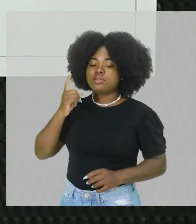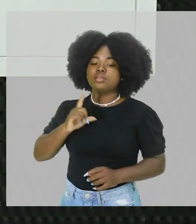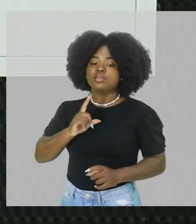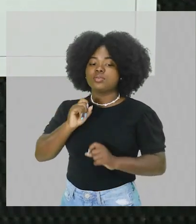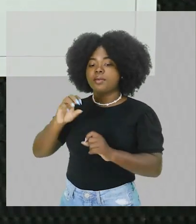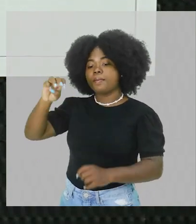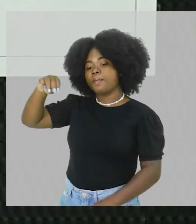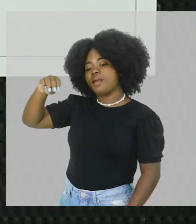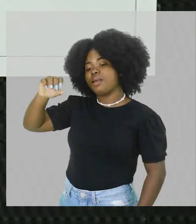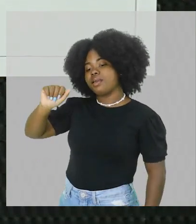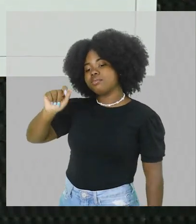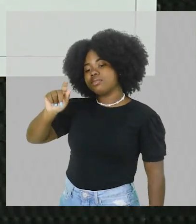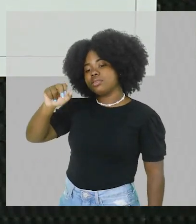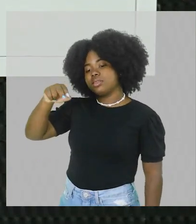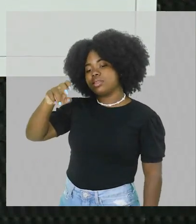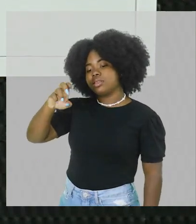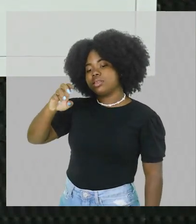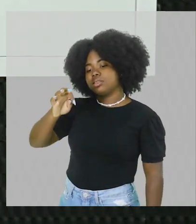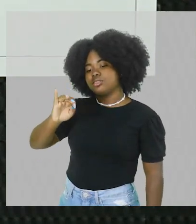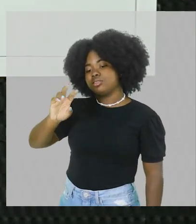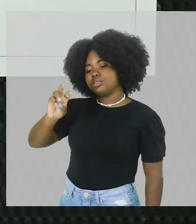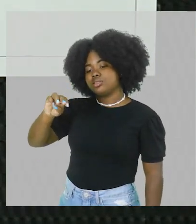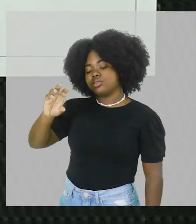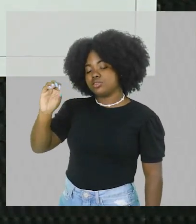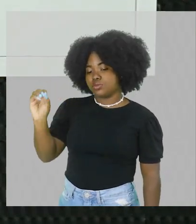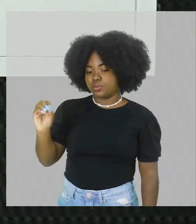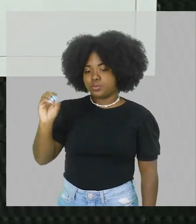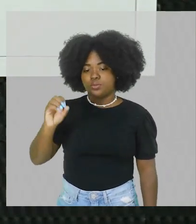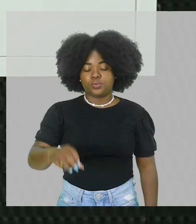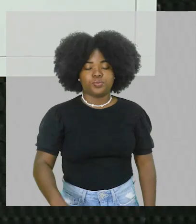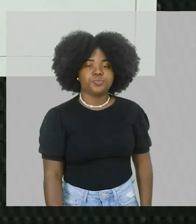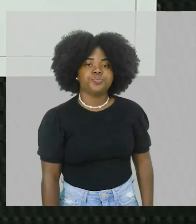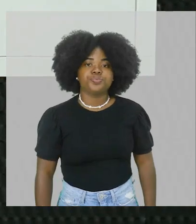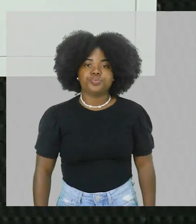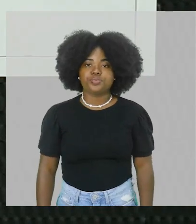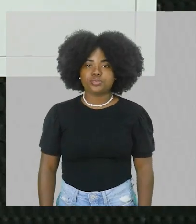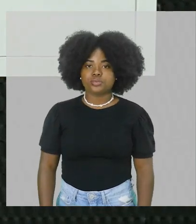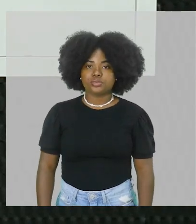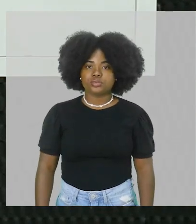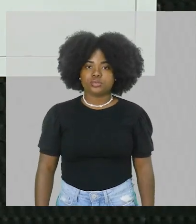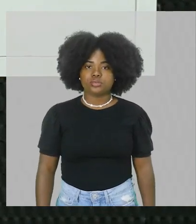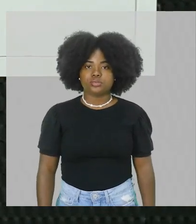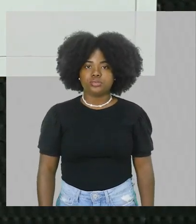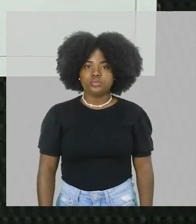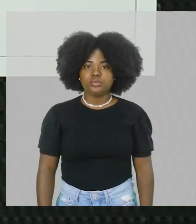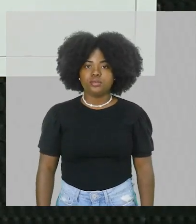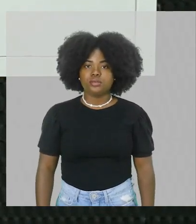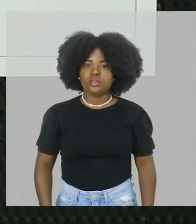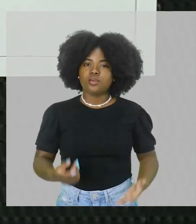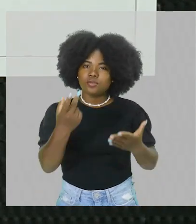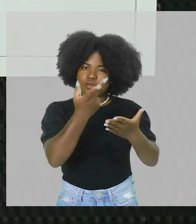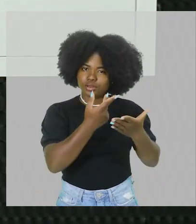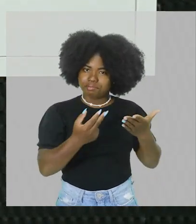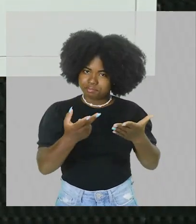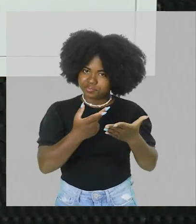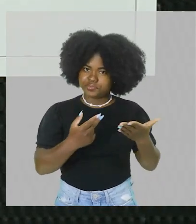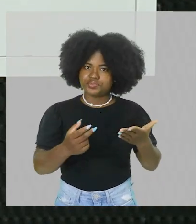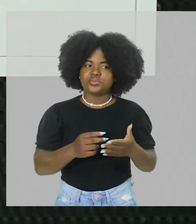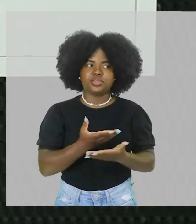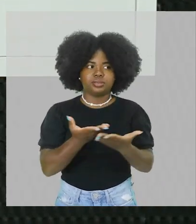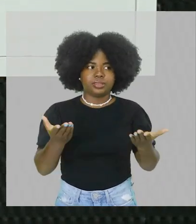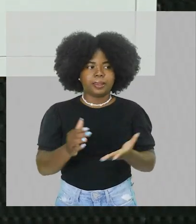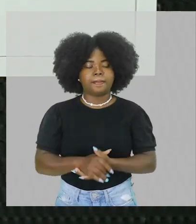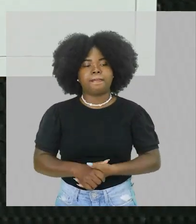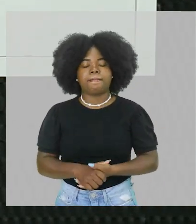do magnetismo, né? Esse efeito magnético. Então, o ímã, certo? Vou desenhar aqui um ímã.